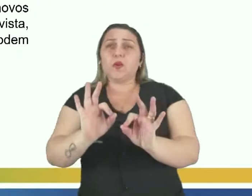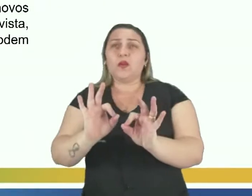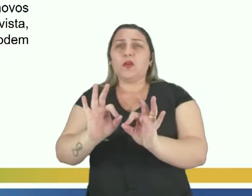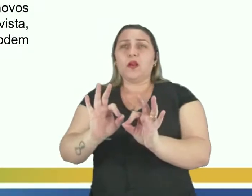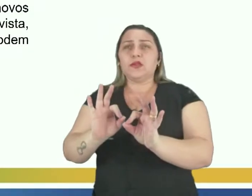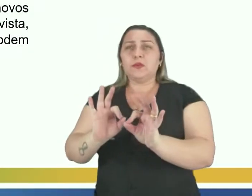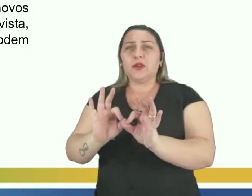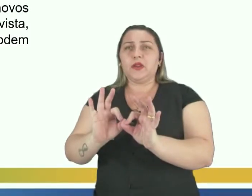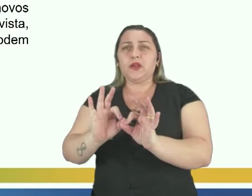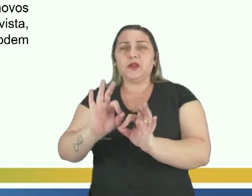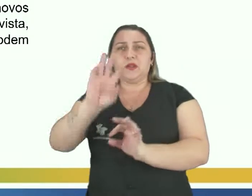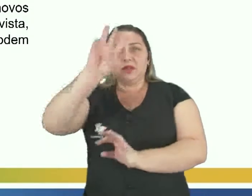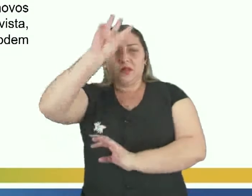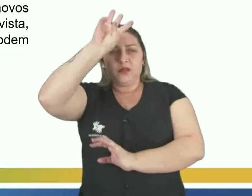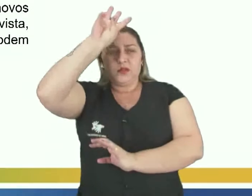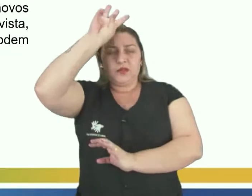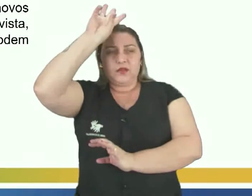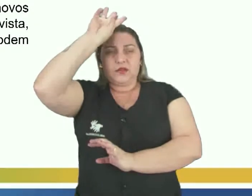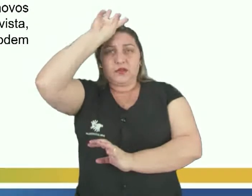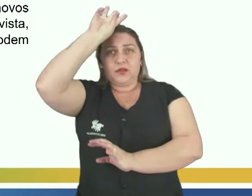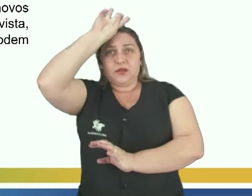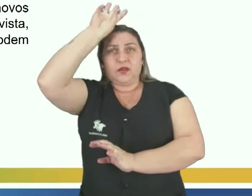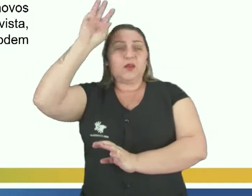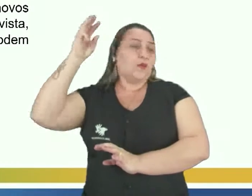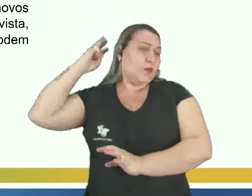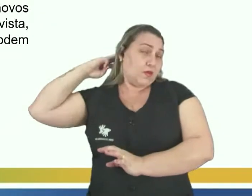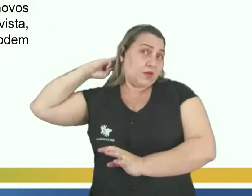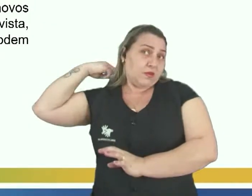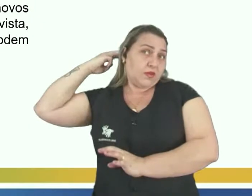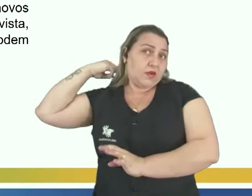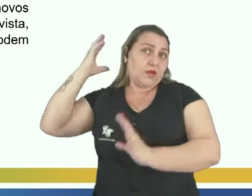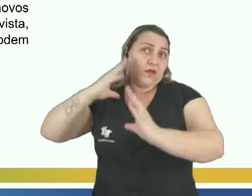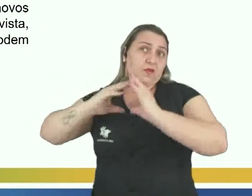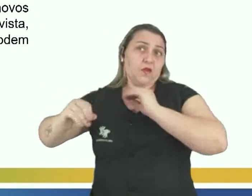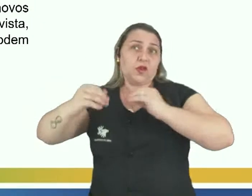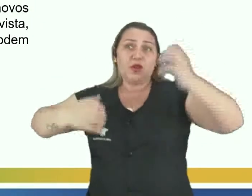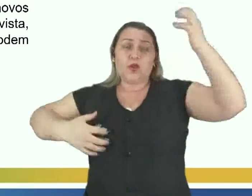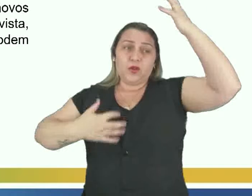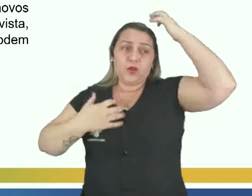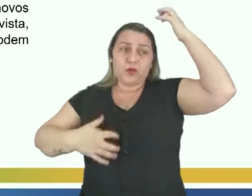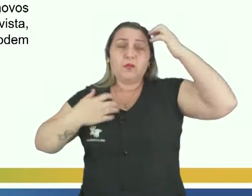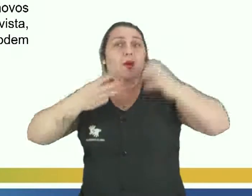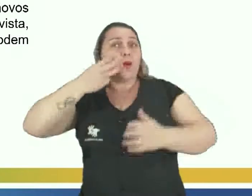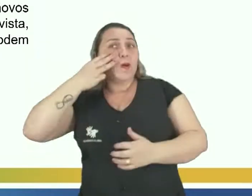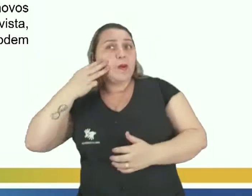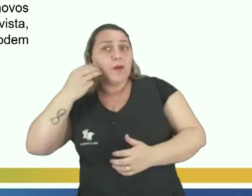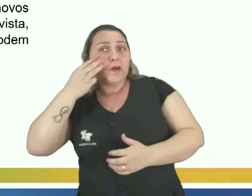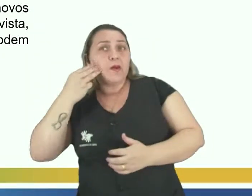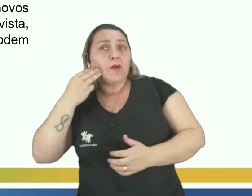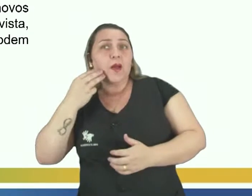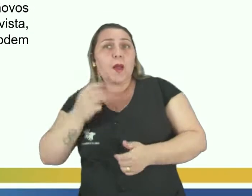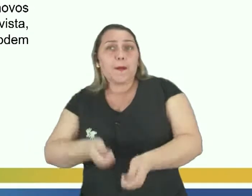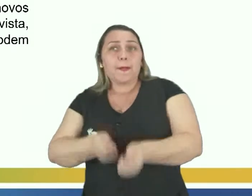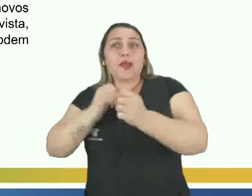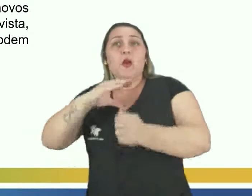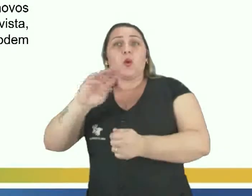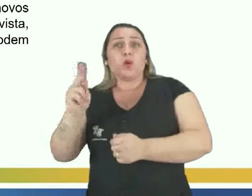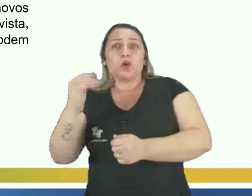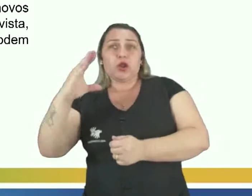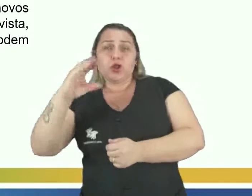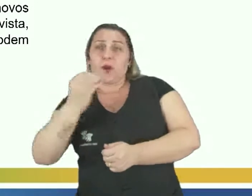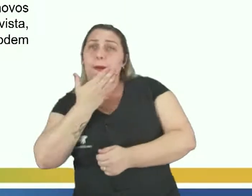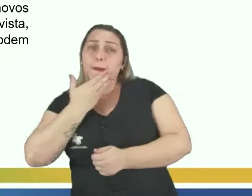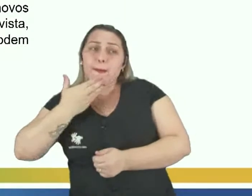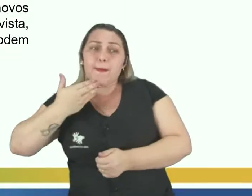Cebolinha? Dividir uma melancia com a Magali? Fugir do banho com o Cascão? Pescar com o Chico Bento? E ser